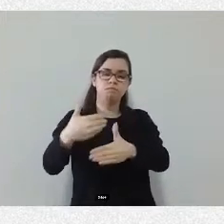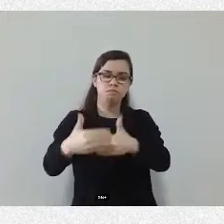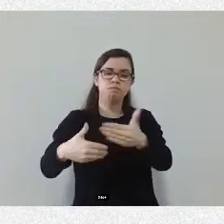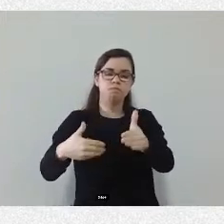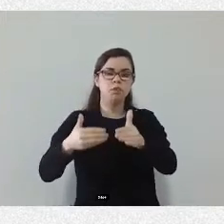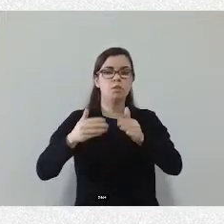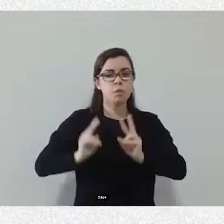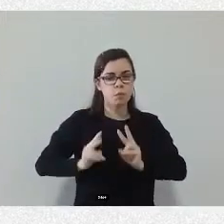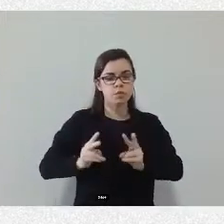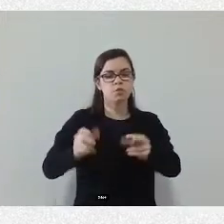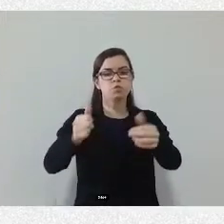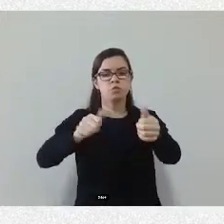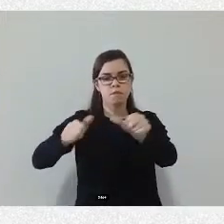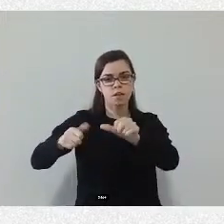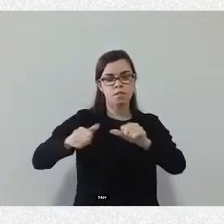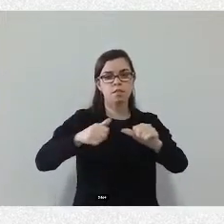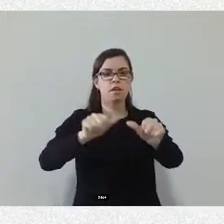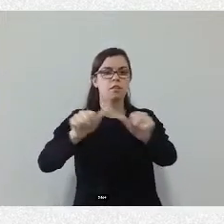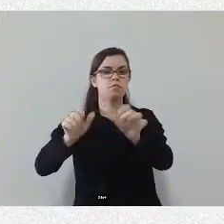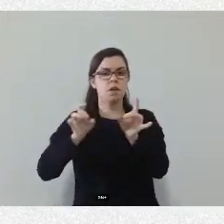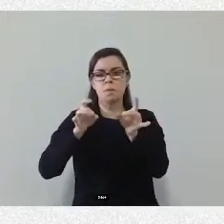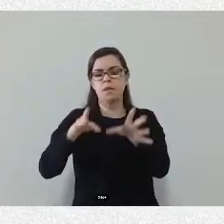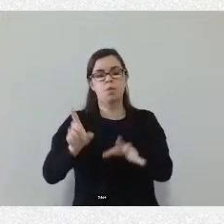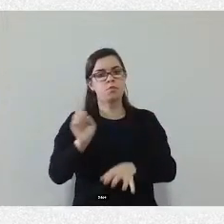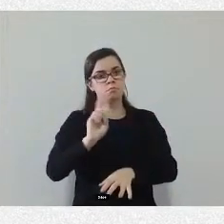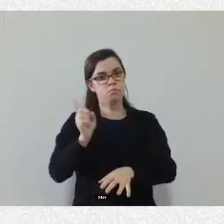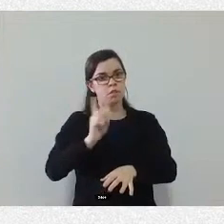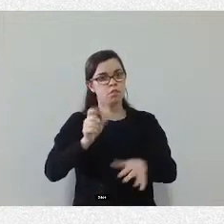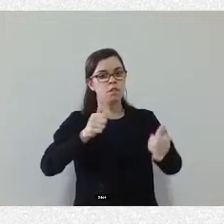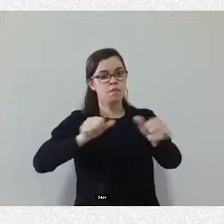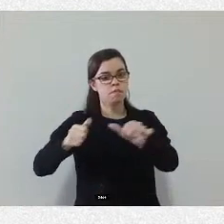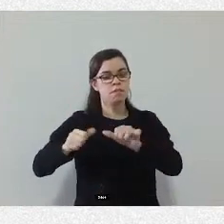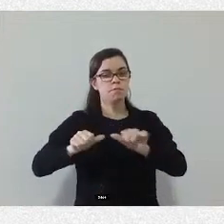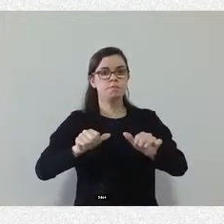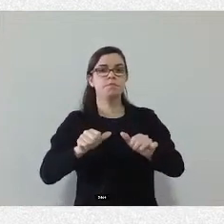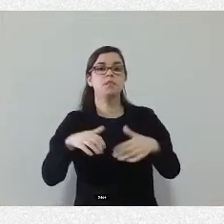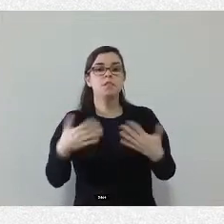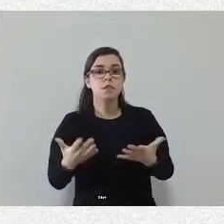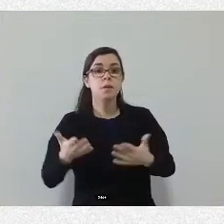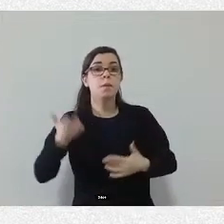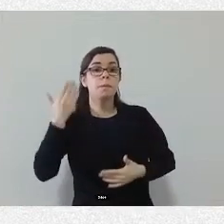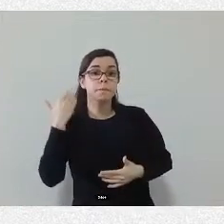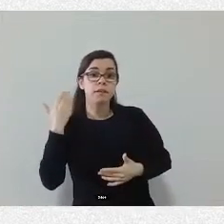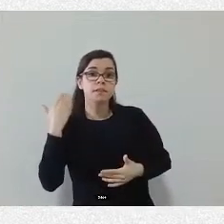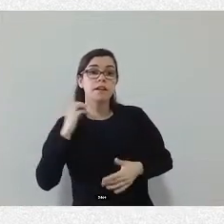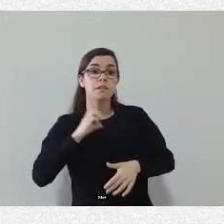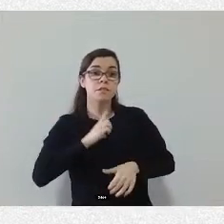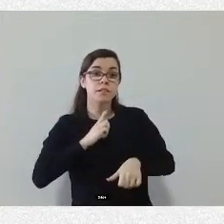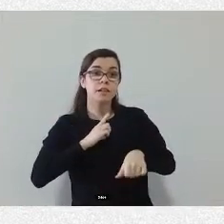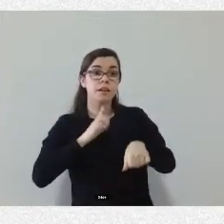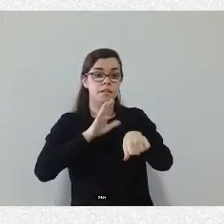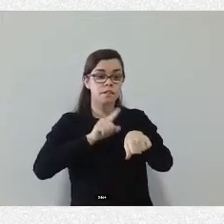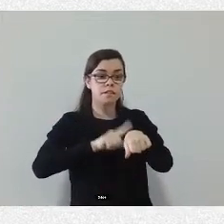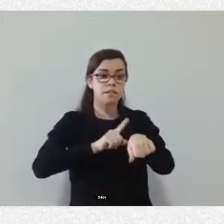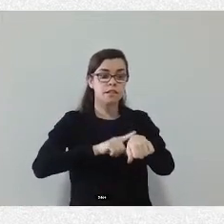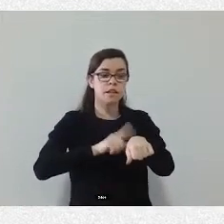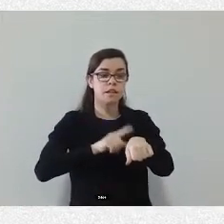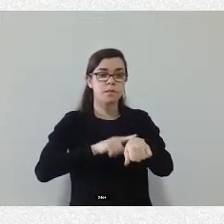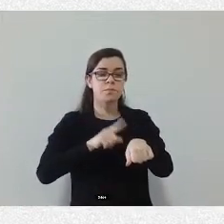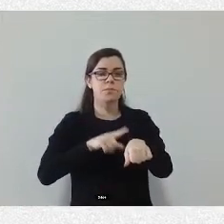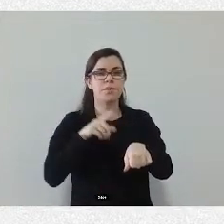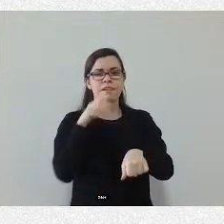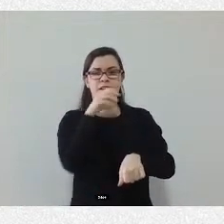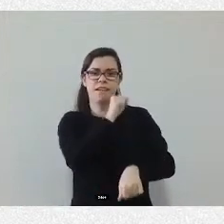ensaios clínicos randomizados, eles tiveram um curto período de seguimento dos participantes. E aqui nessa iniciativa de Toledo, nós